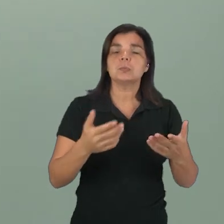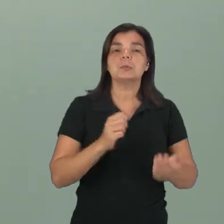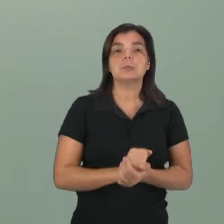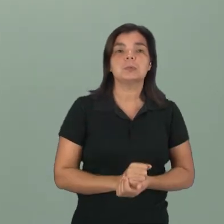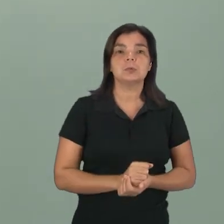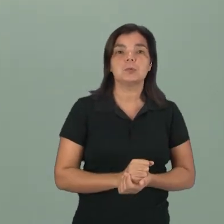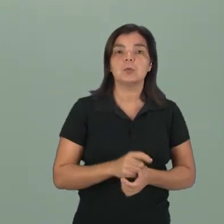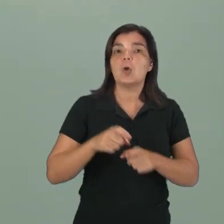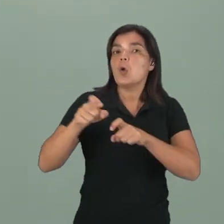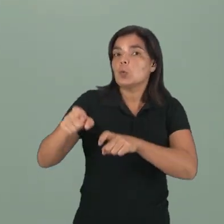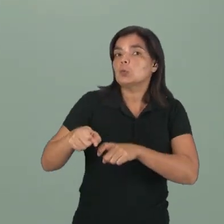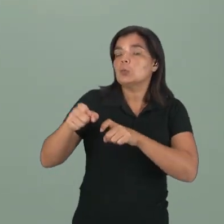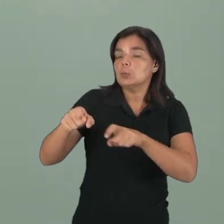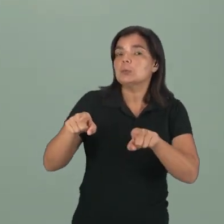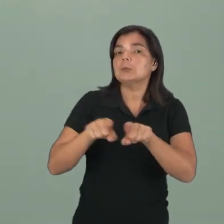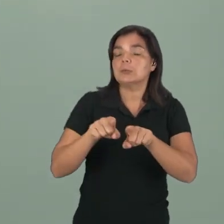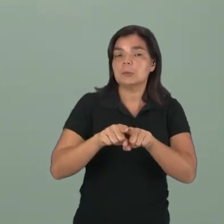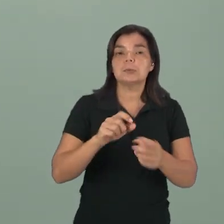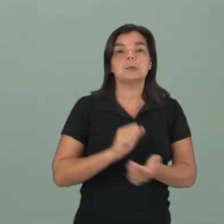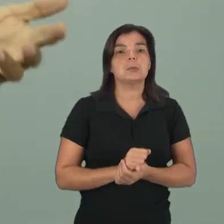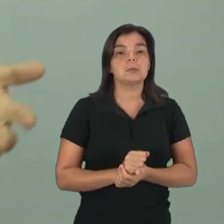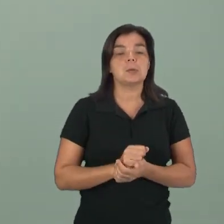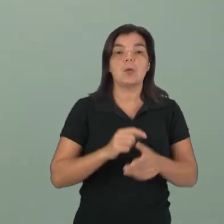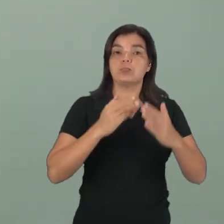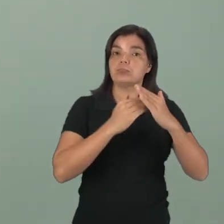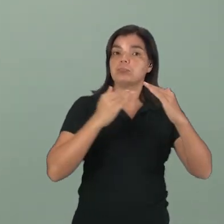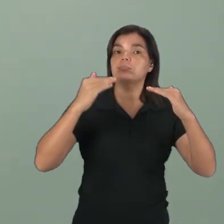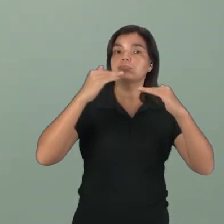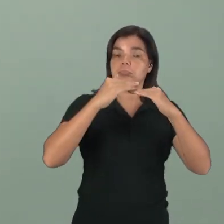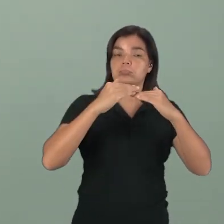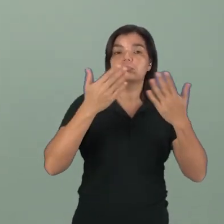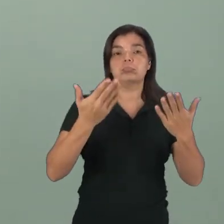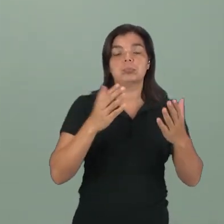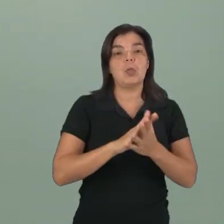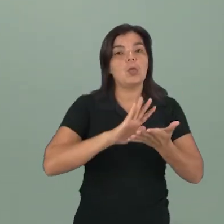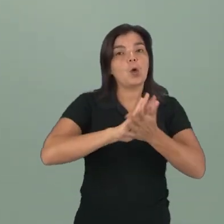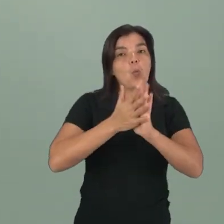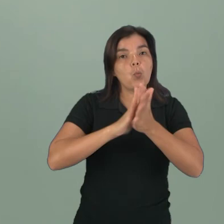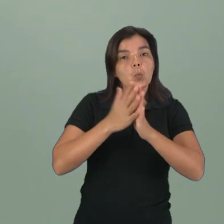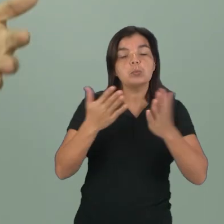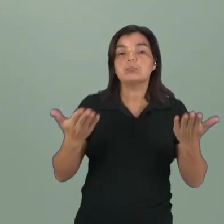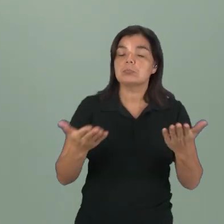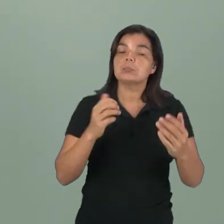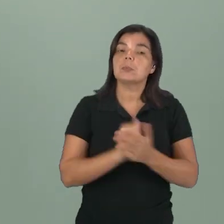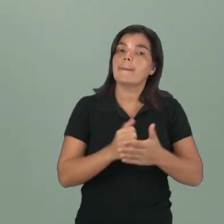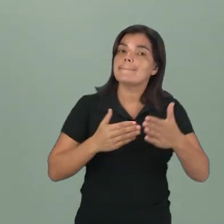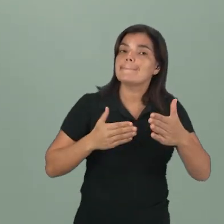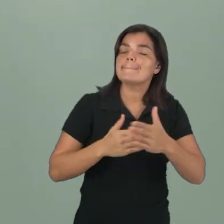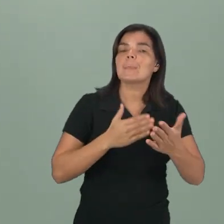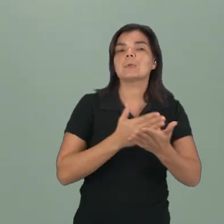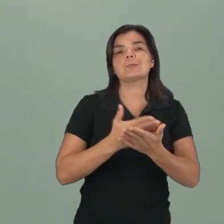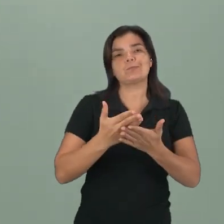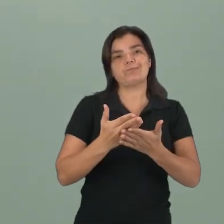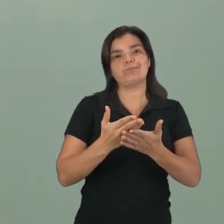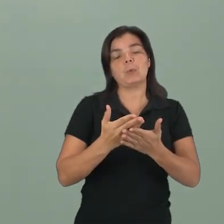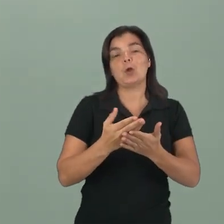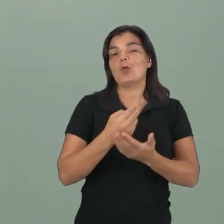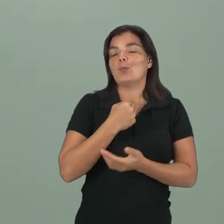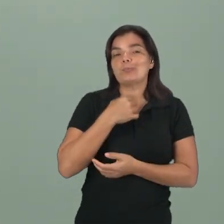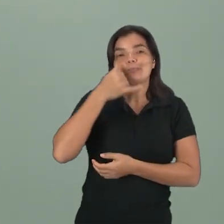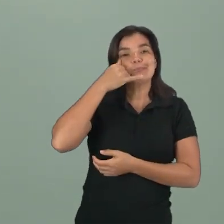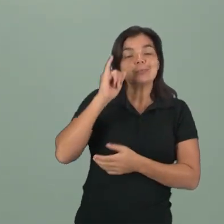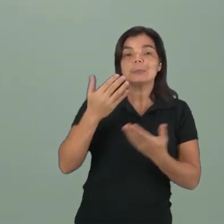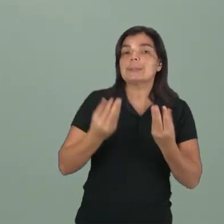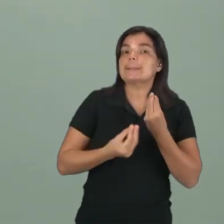alguns sítios arqueológicos são submersos e, portanto, ficam destruídos. Então, esses impactos iniciais são